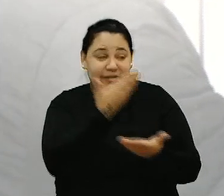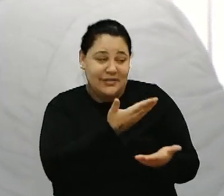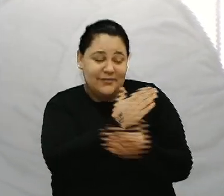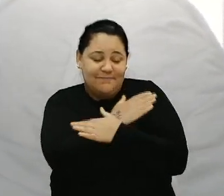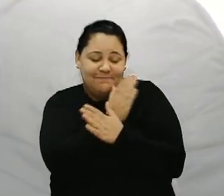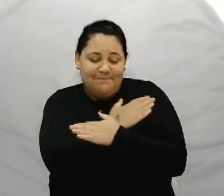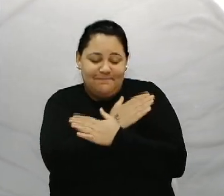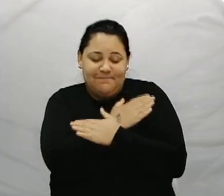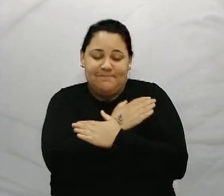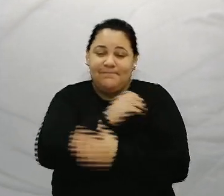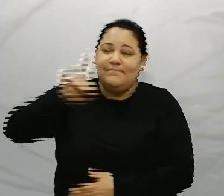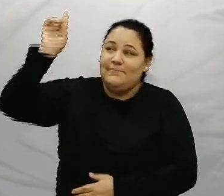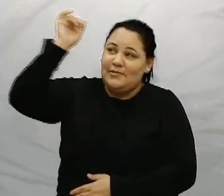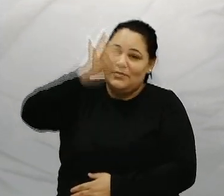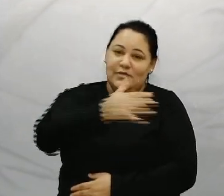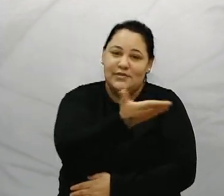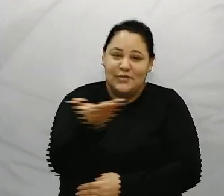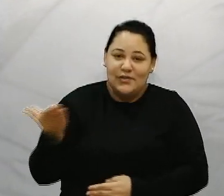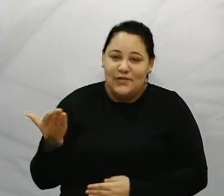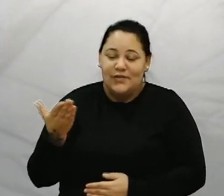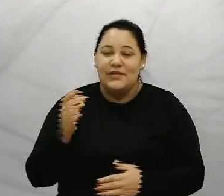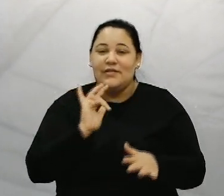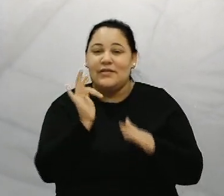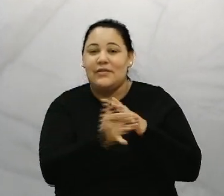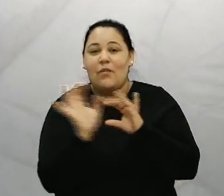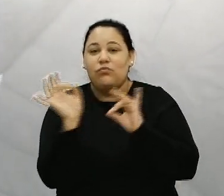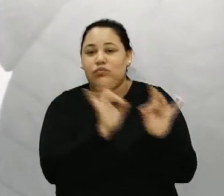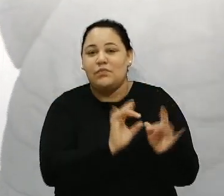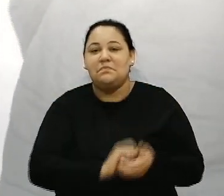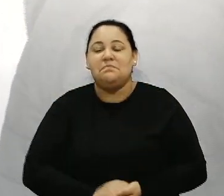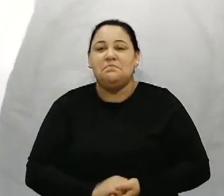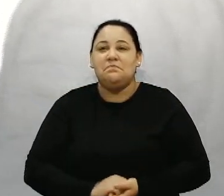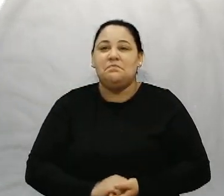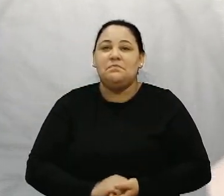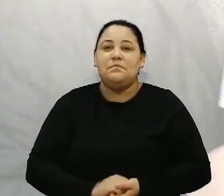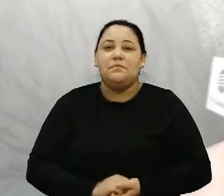abraço, que Deus abençoe a todos que estão nos prestigiando aí pela TV Câmara. Obrigado, vereador Juliano Valim.